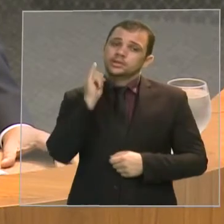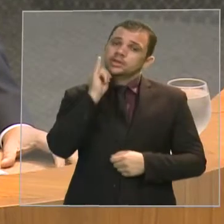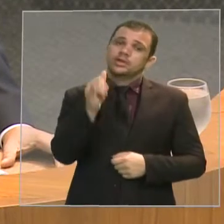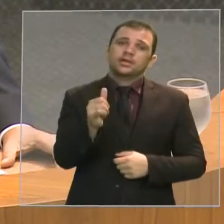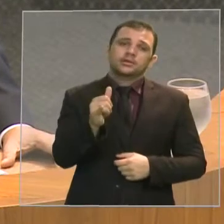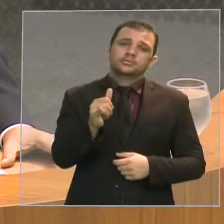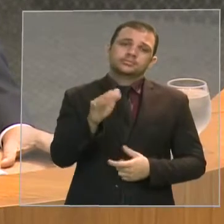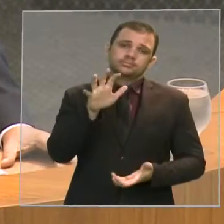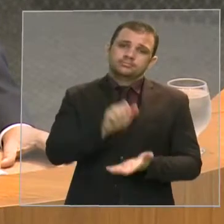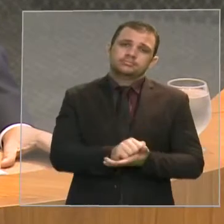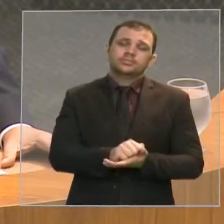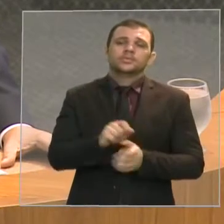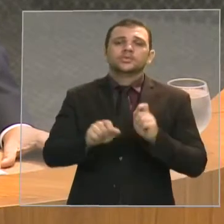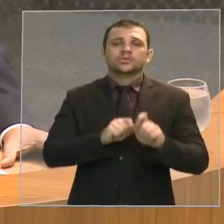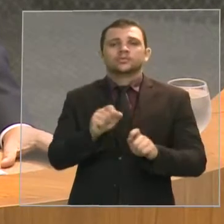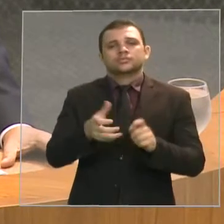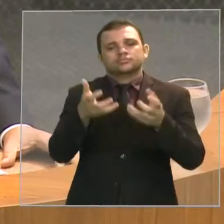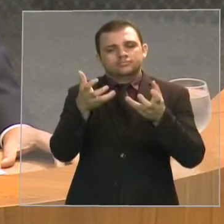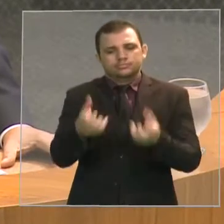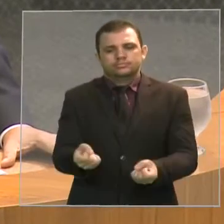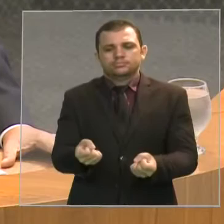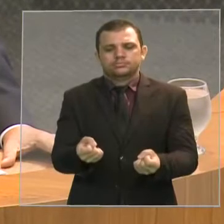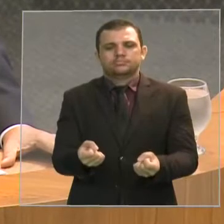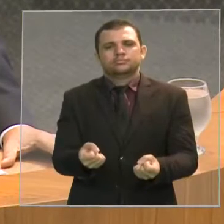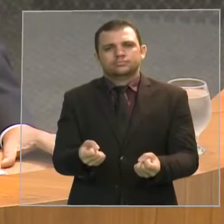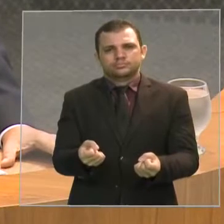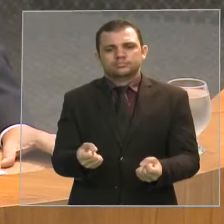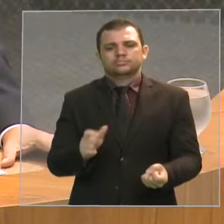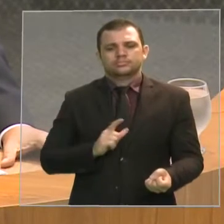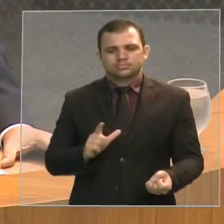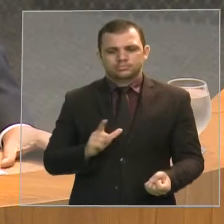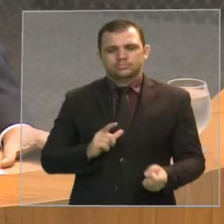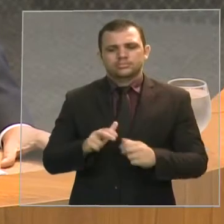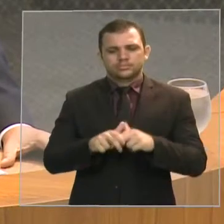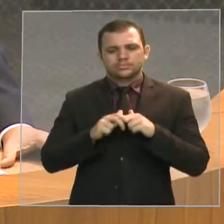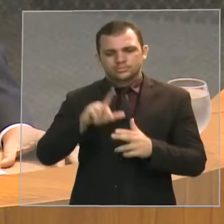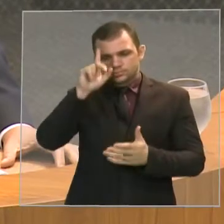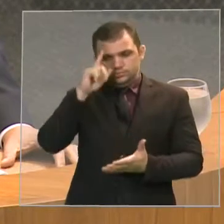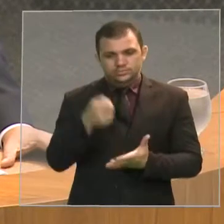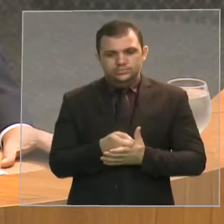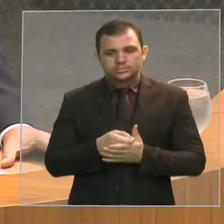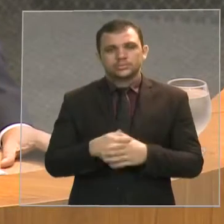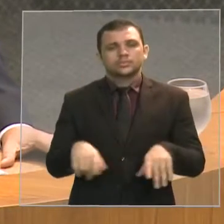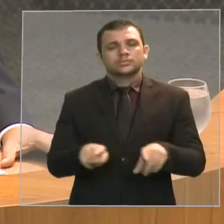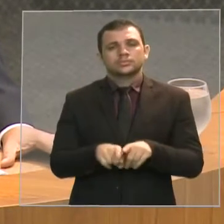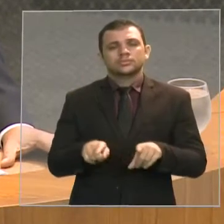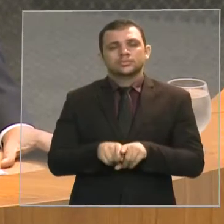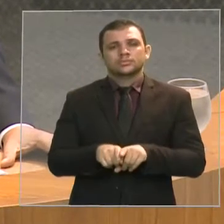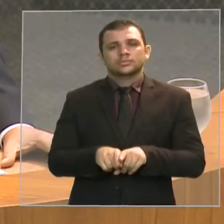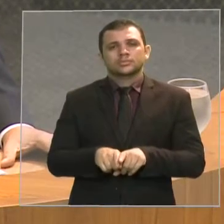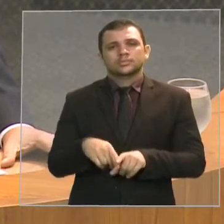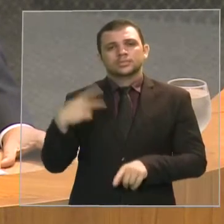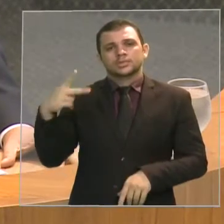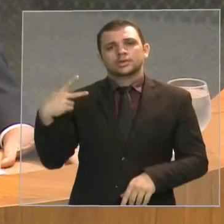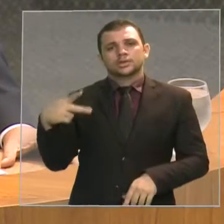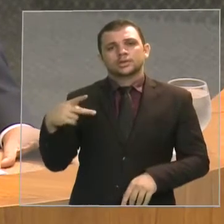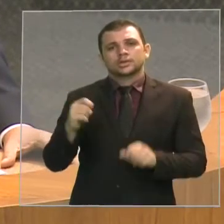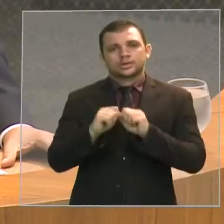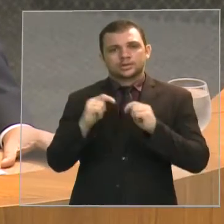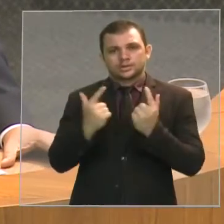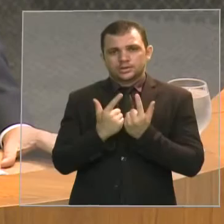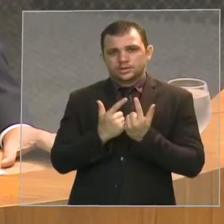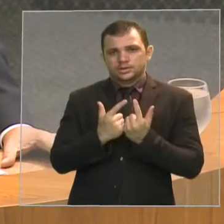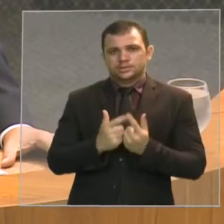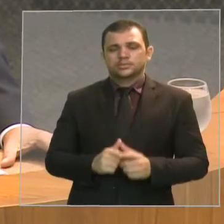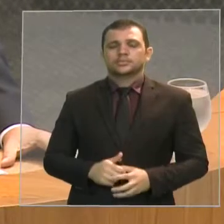o nosso reconhecimento pela decisão e determinação da mesa diretora desta casa